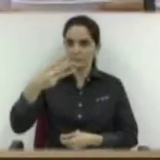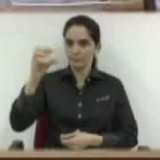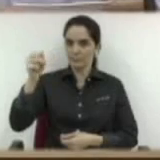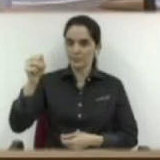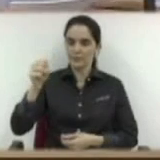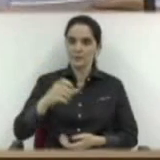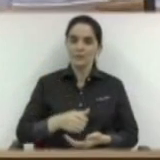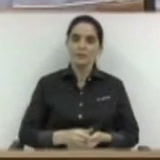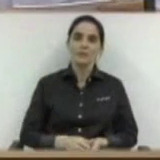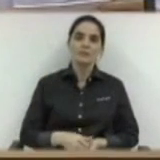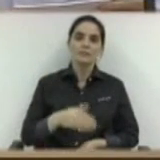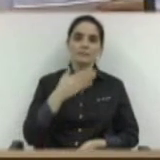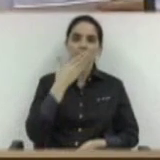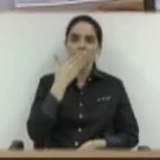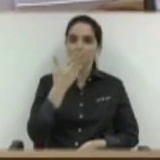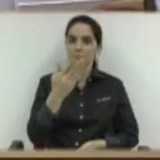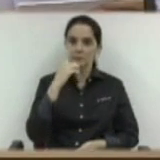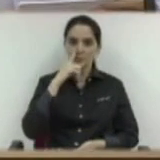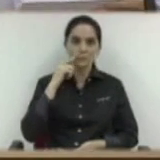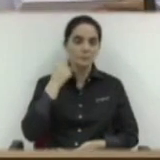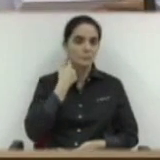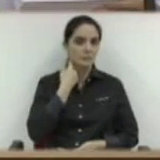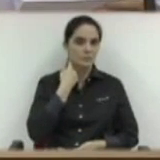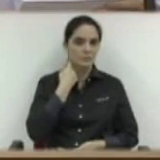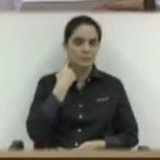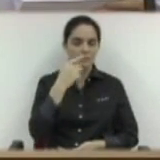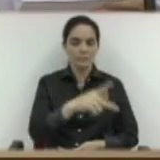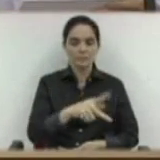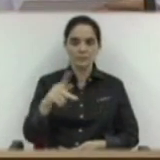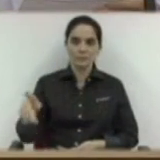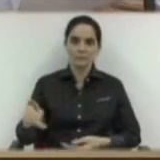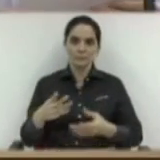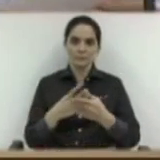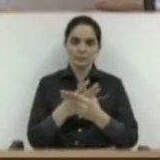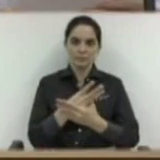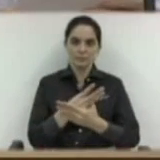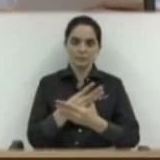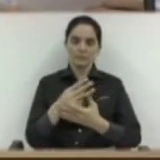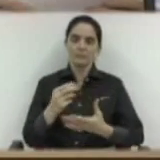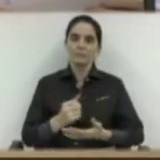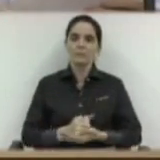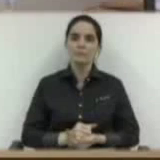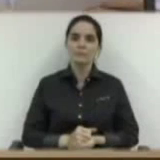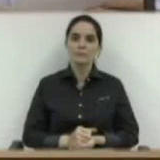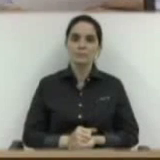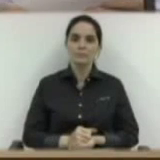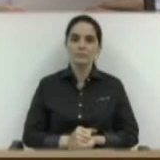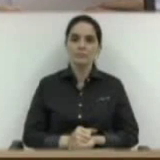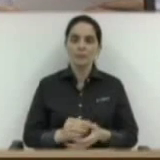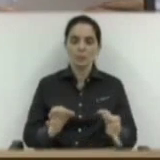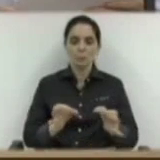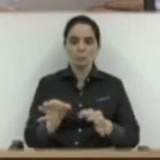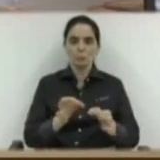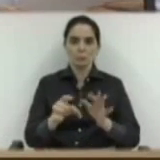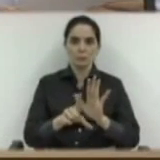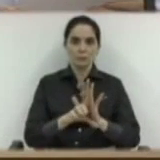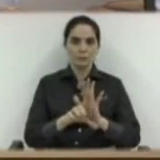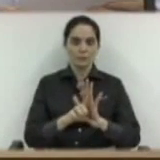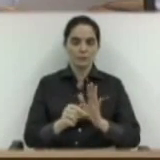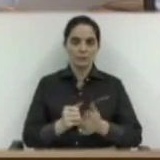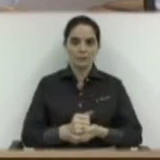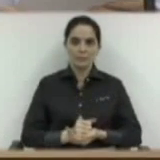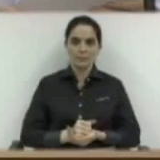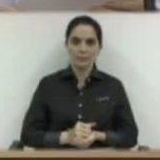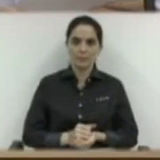238/2015. Excelentíssimo senhor Newton César dos Santos, presidente da Câmara Municipal de Limeira. Assunto: encaminha projeto de lei. Vimos